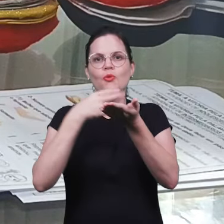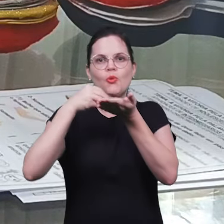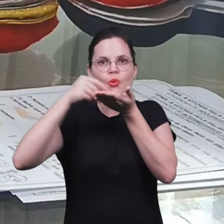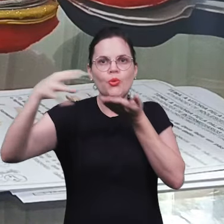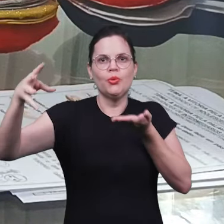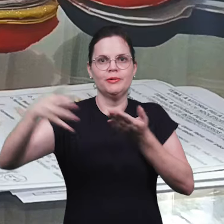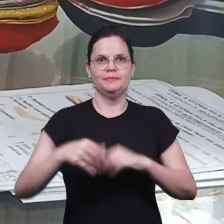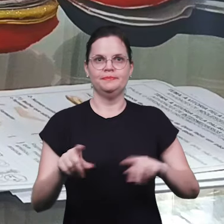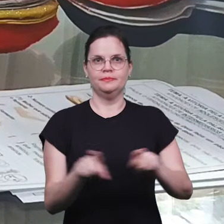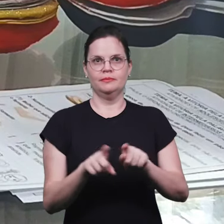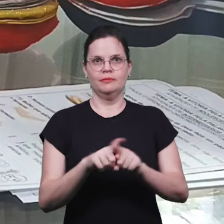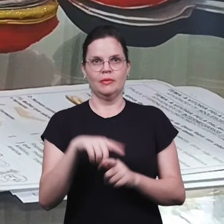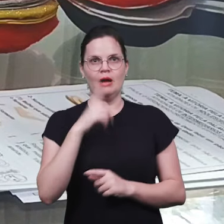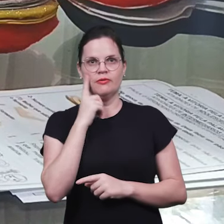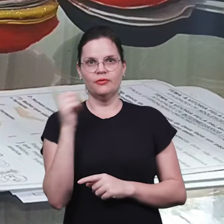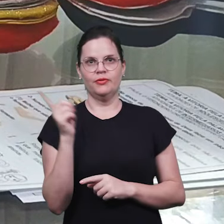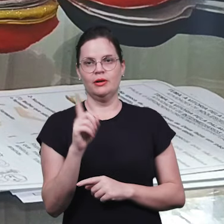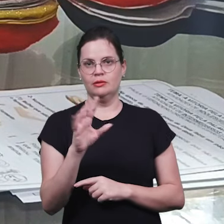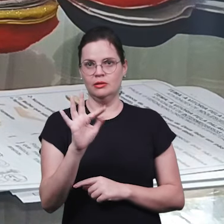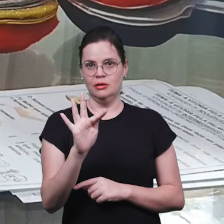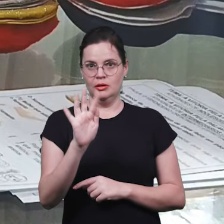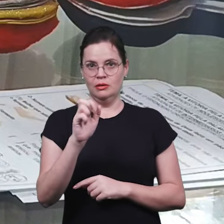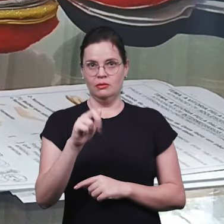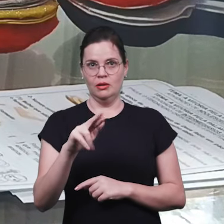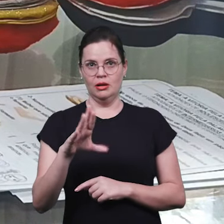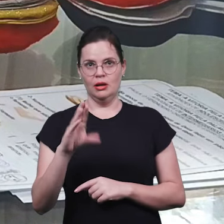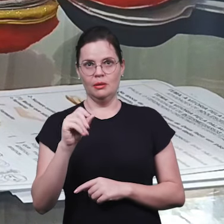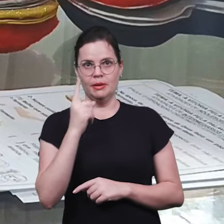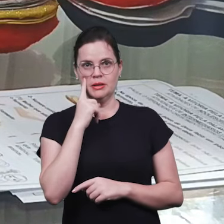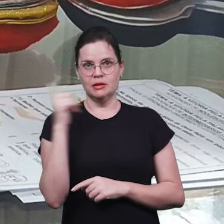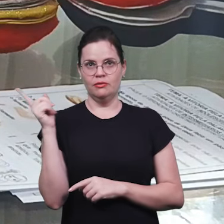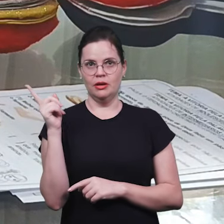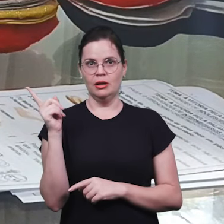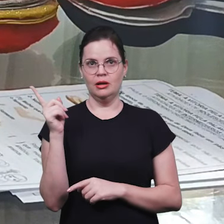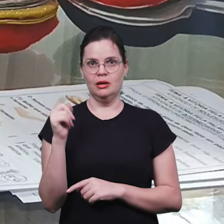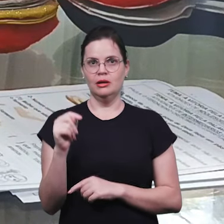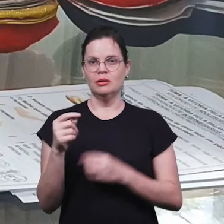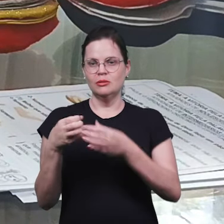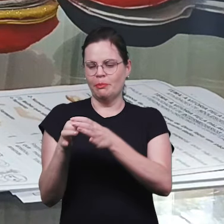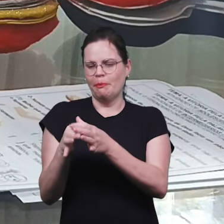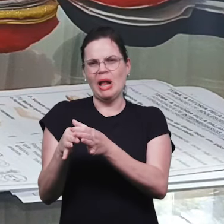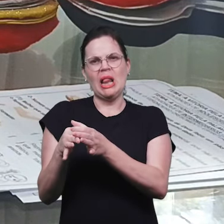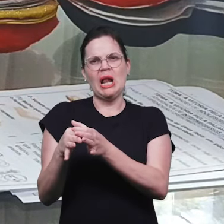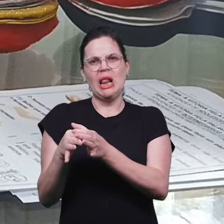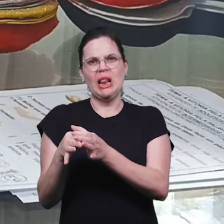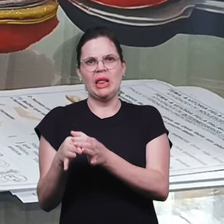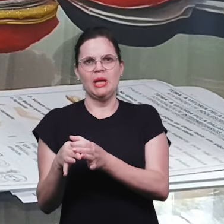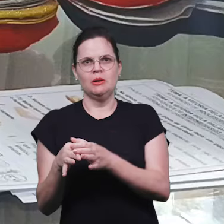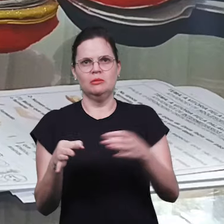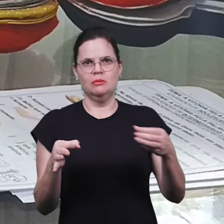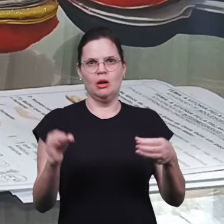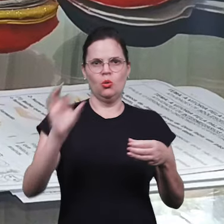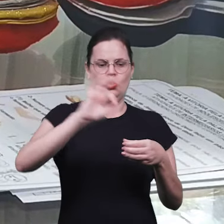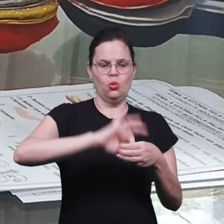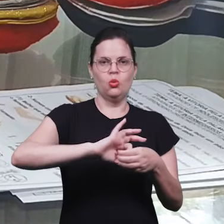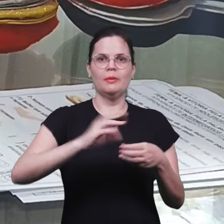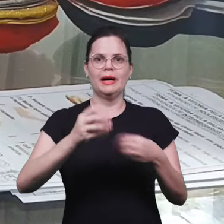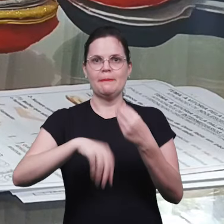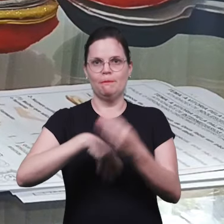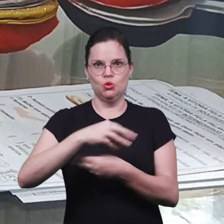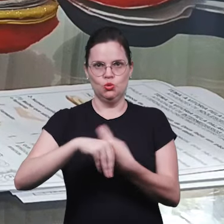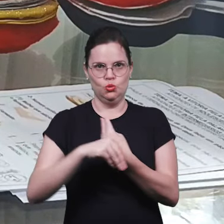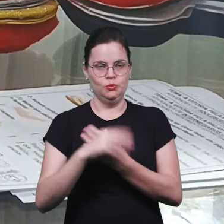olha, aquele potinho de medicamento que a gente usa para colocar medicamento, eu usei uma espuminha também. Mas os irmãos podem usar farinha, pode usar até o fermento para